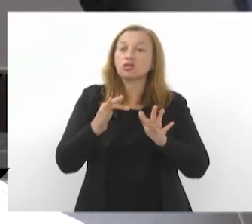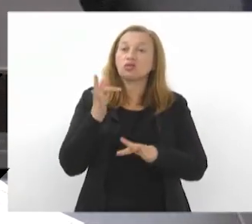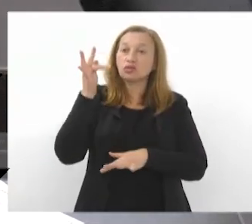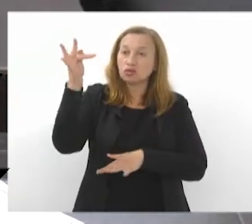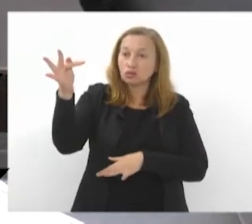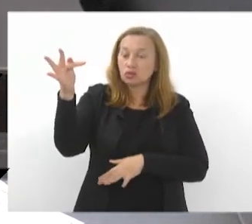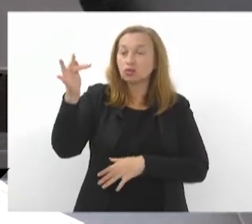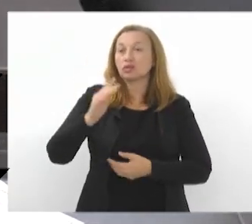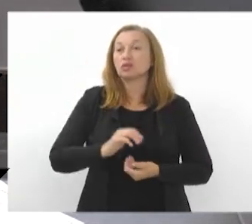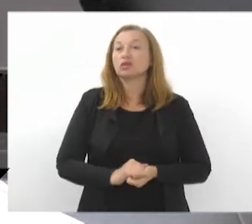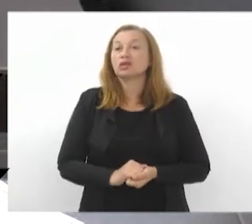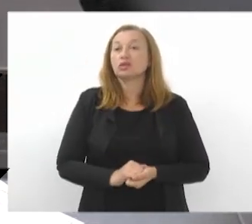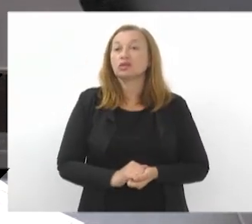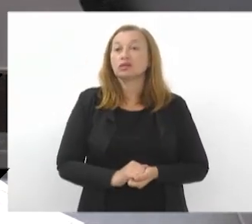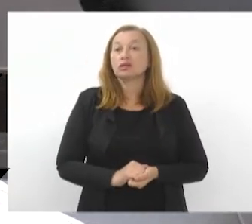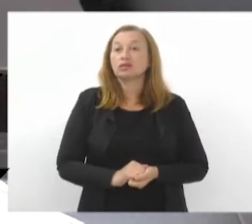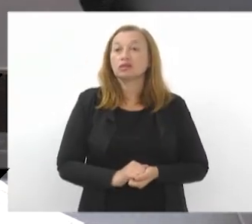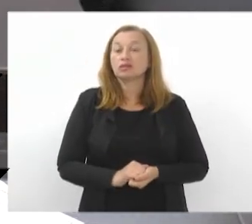vai ser